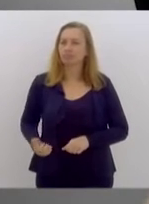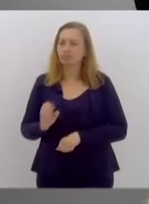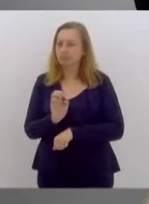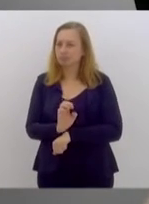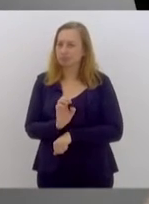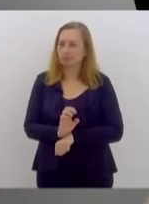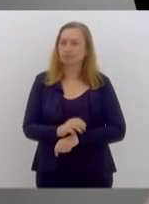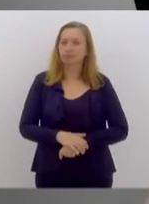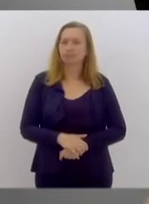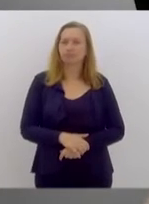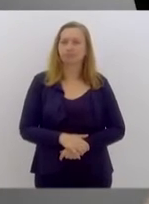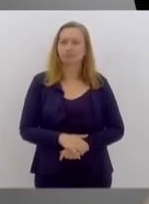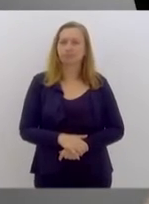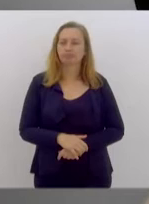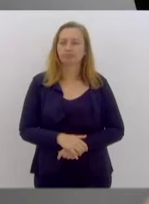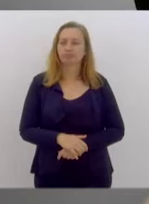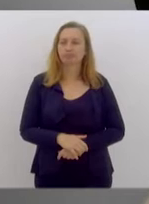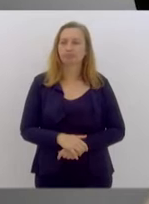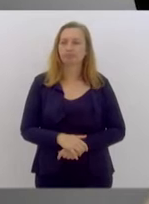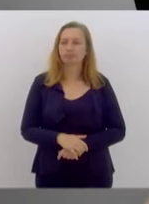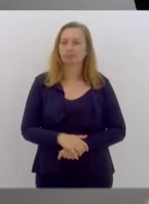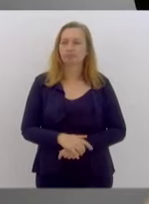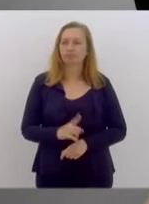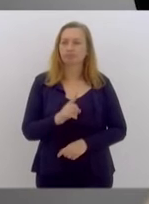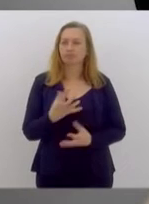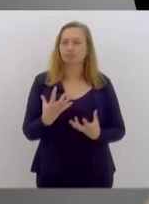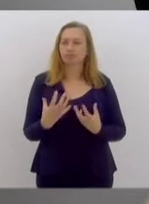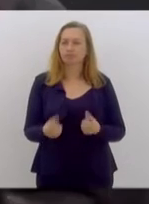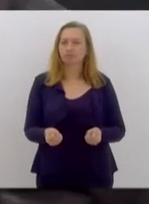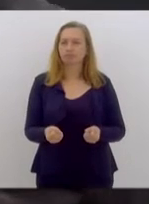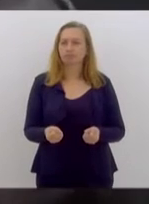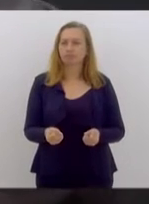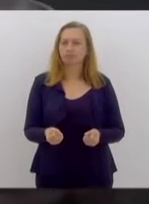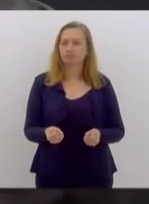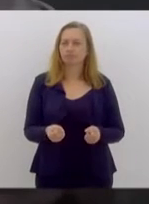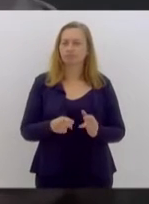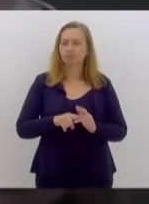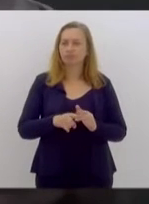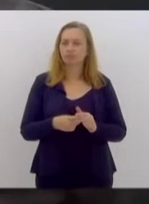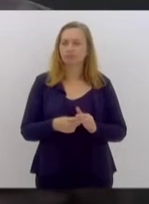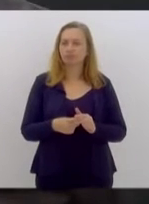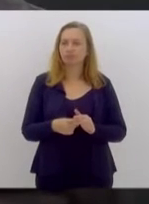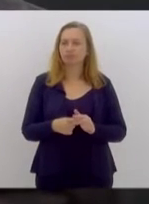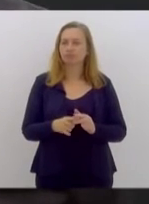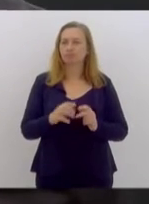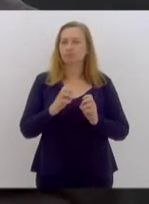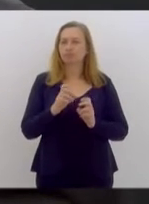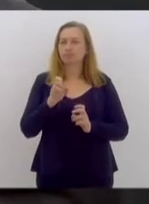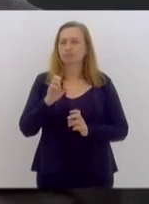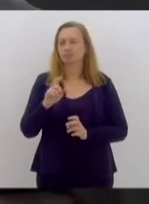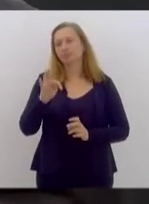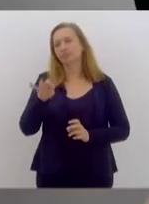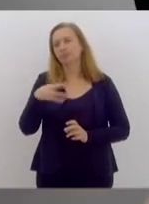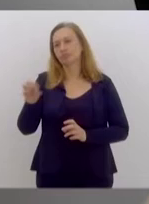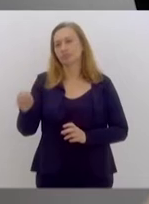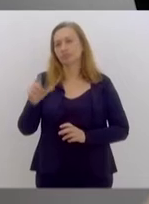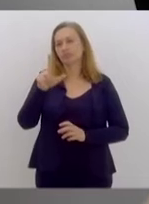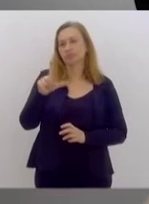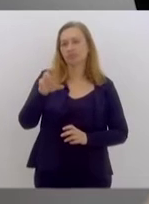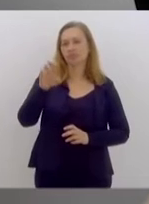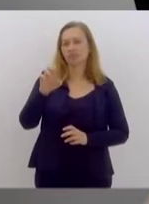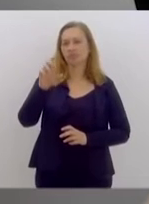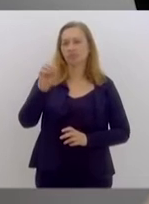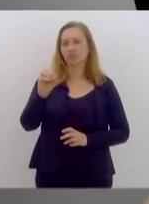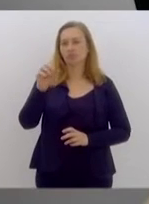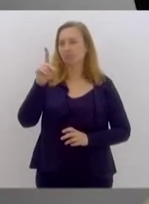Só pode ser alguma Concorde com alienação da estação da Leopoldina visto o